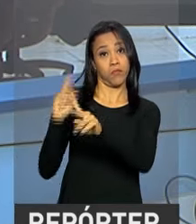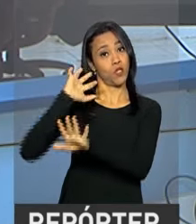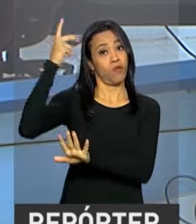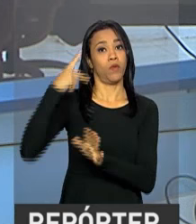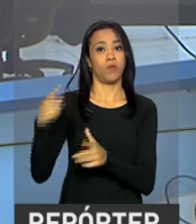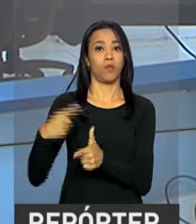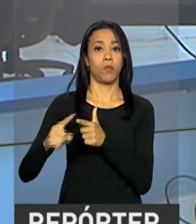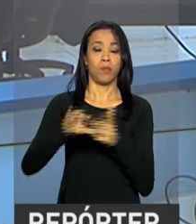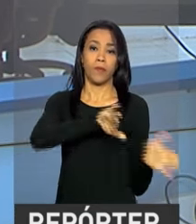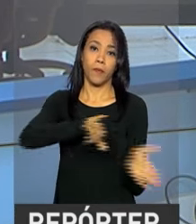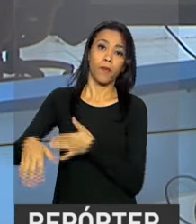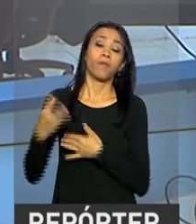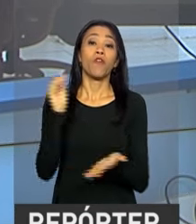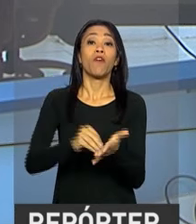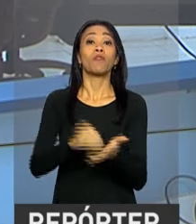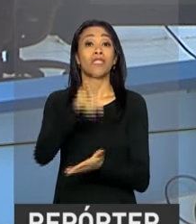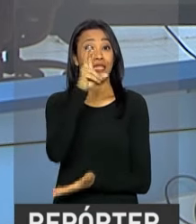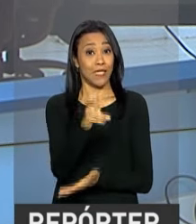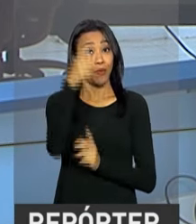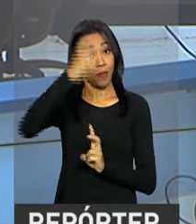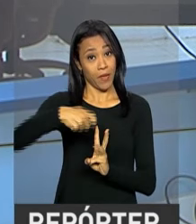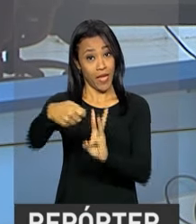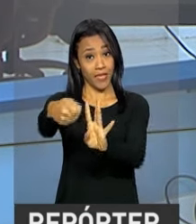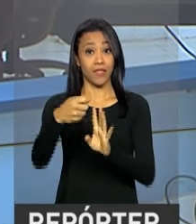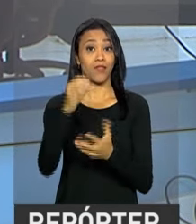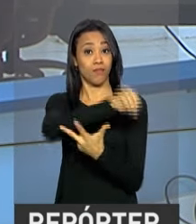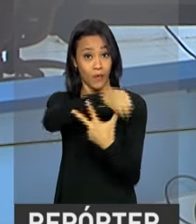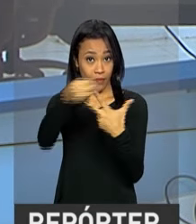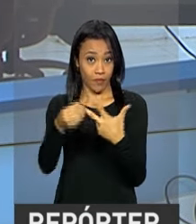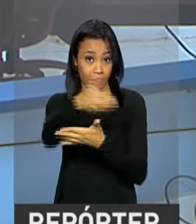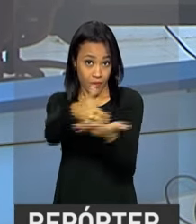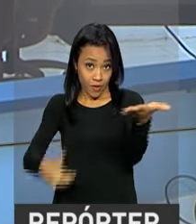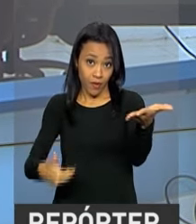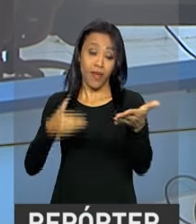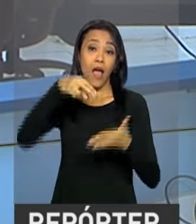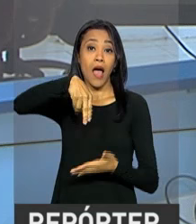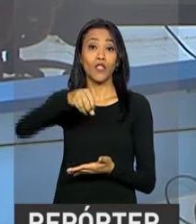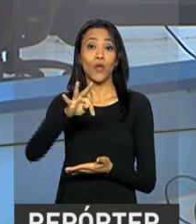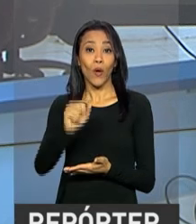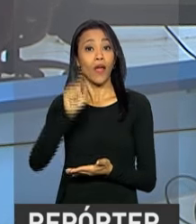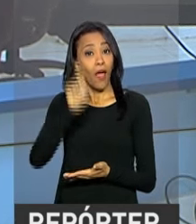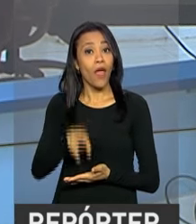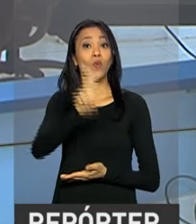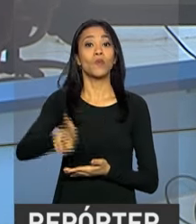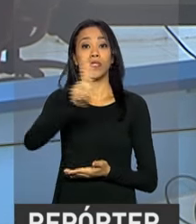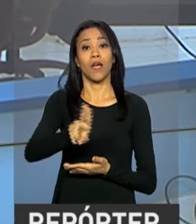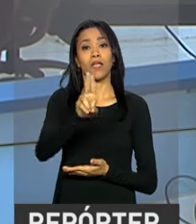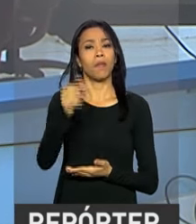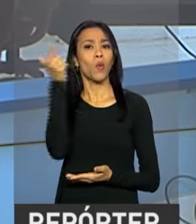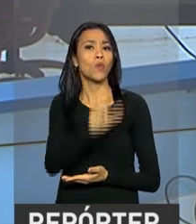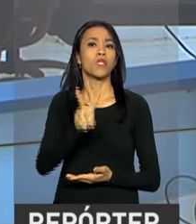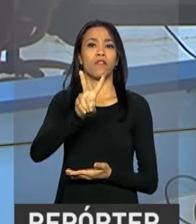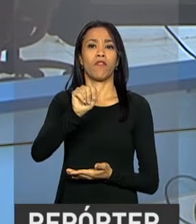faltam menos de 5 meses para as provas do Exame Nacional do Ensino Médio a nota do Enem é usada para conseguir uma vaga